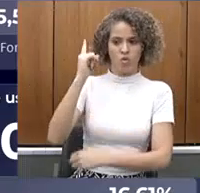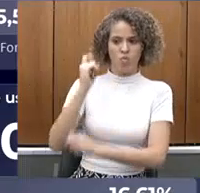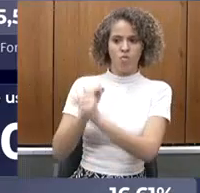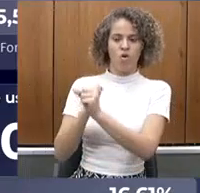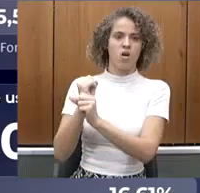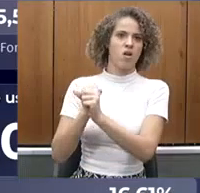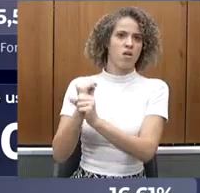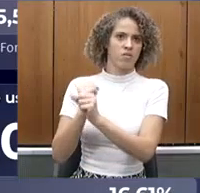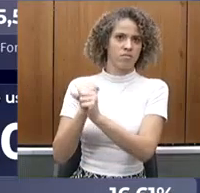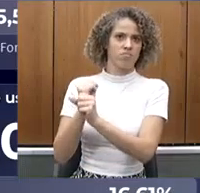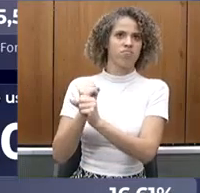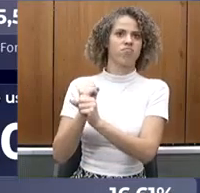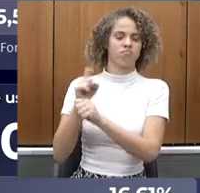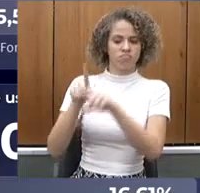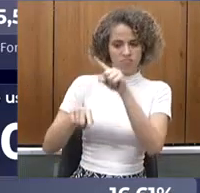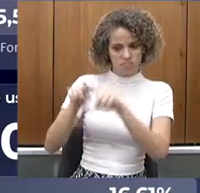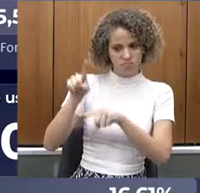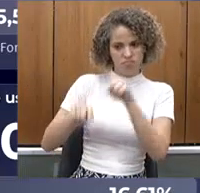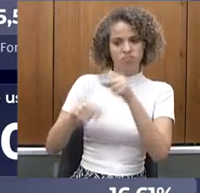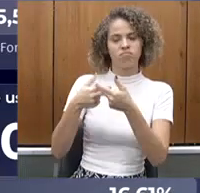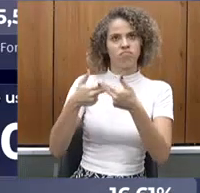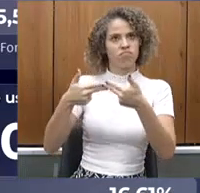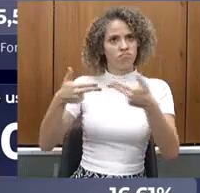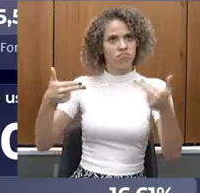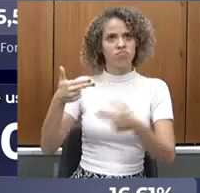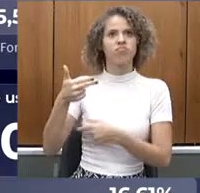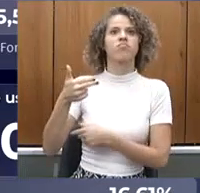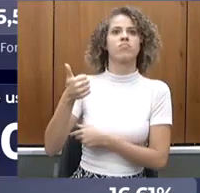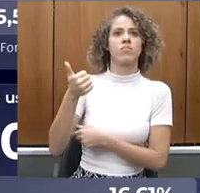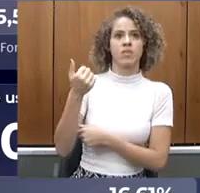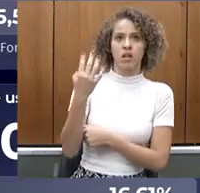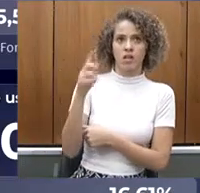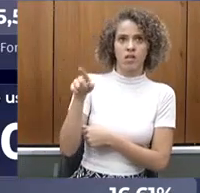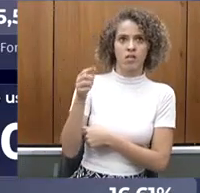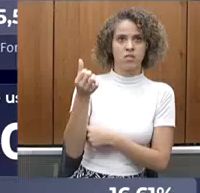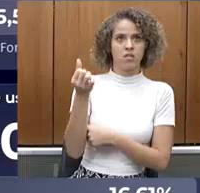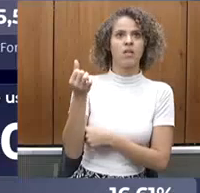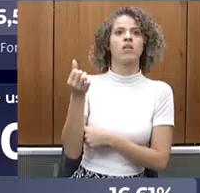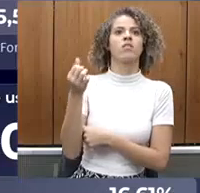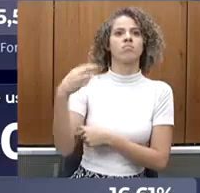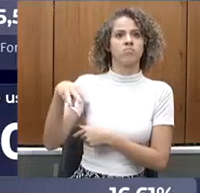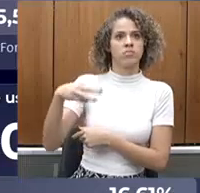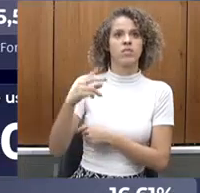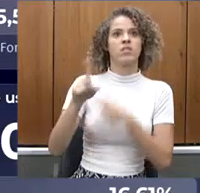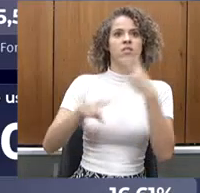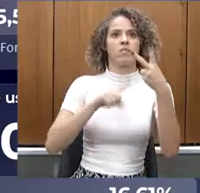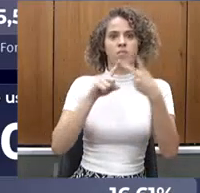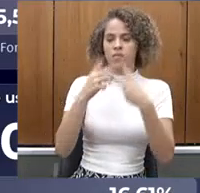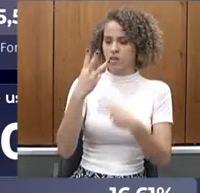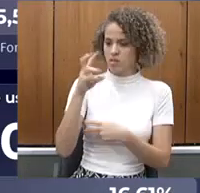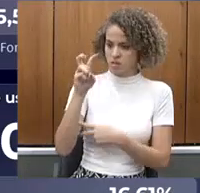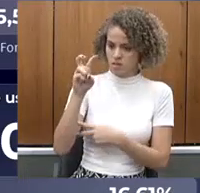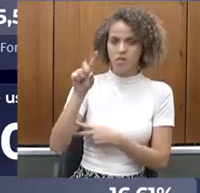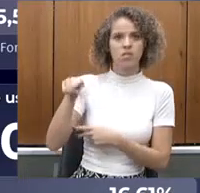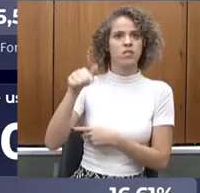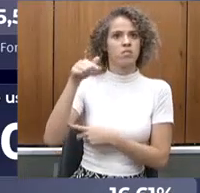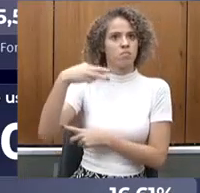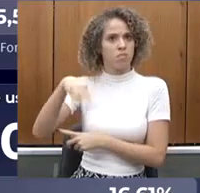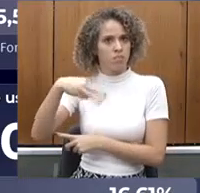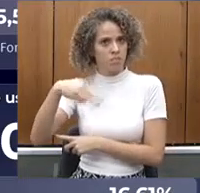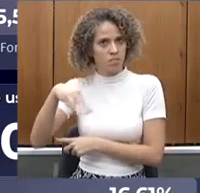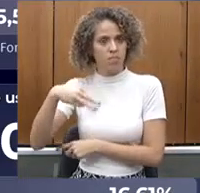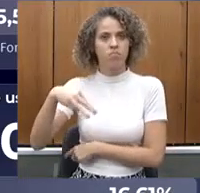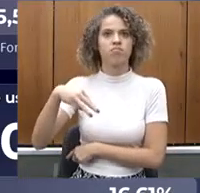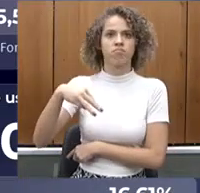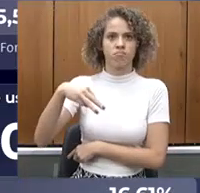armamento equipamento 14,6 milhões em colete balístico 37 milhões é instrumento de menor potencial ofensivo aqui tá